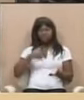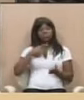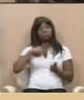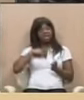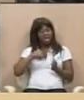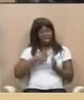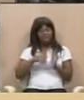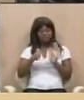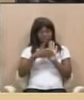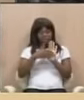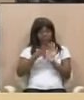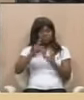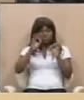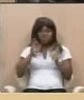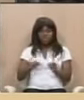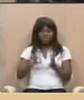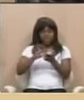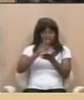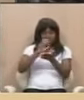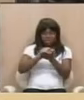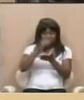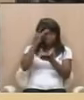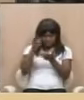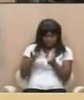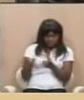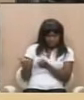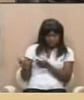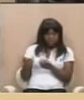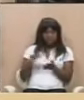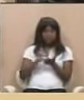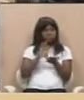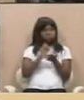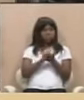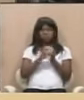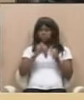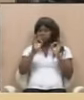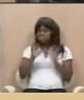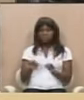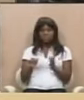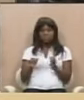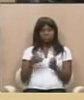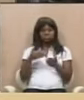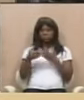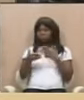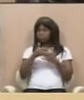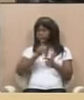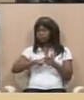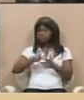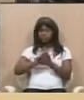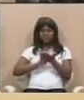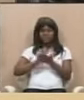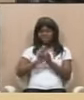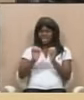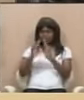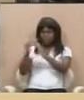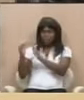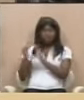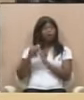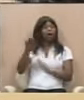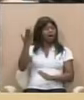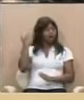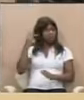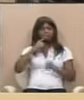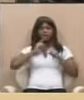fizesse isso. Nós tivemos cadastro das pessoas que estão vendendo um lugar que não afeta nenhum morador, que antes